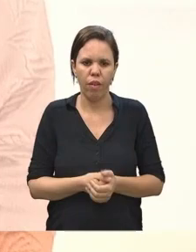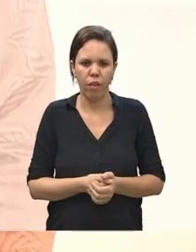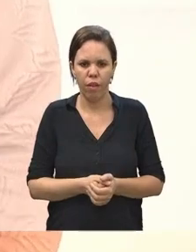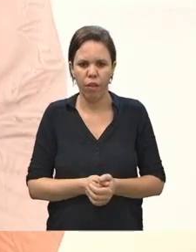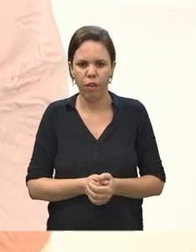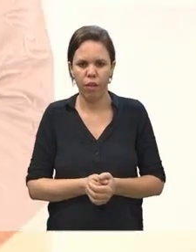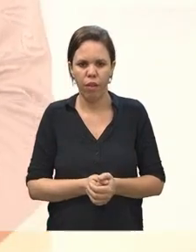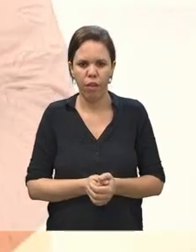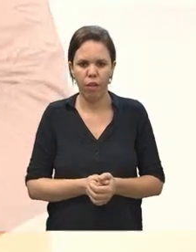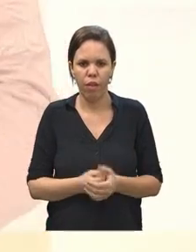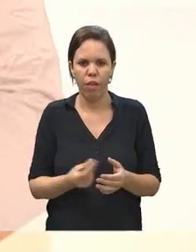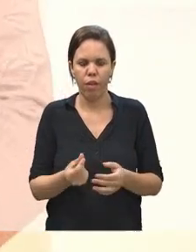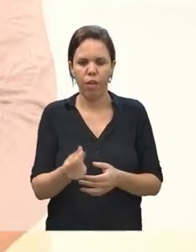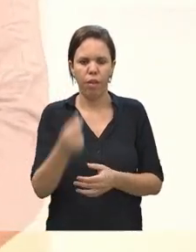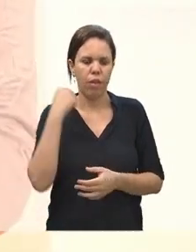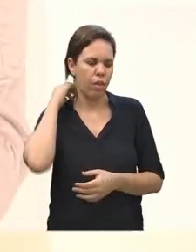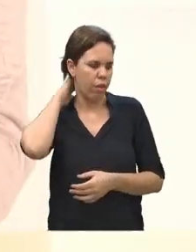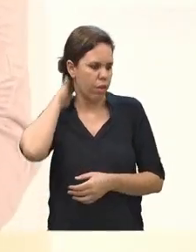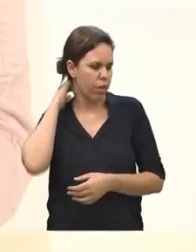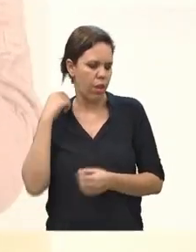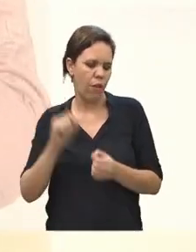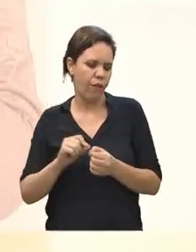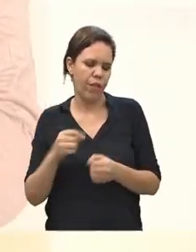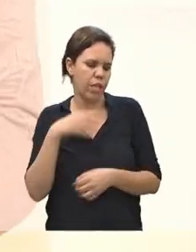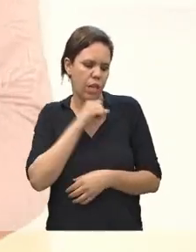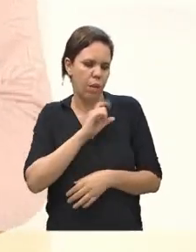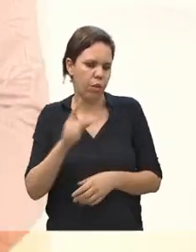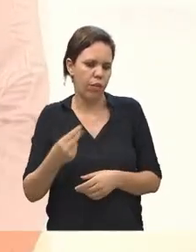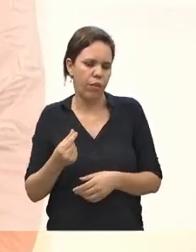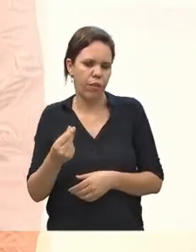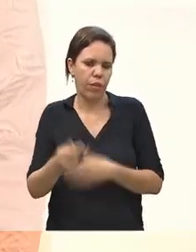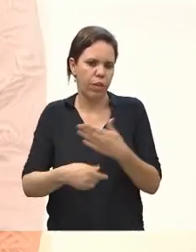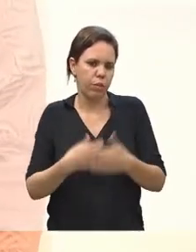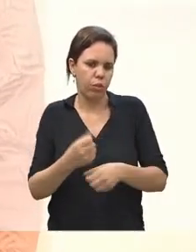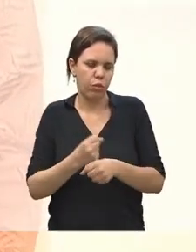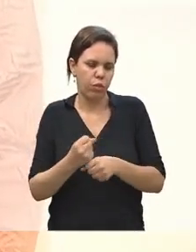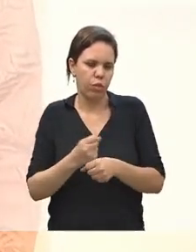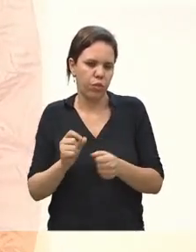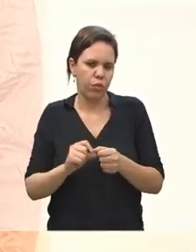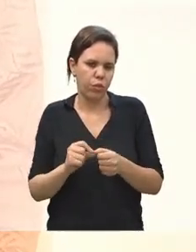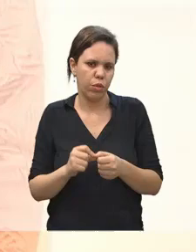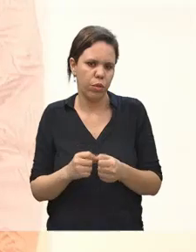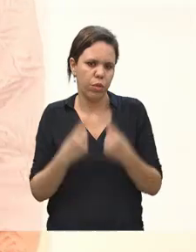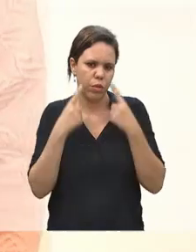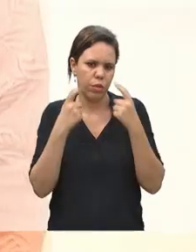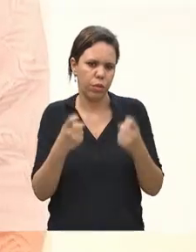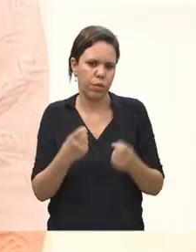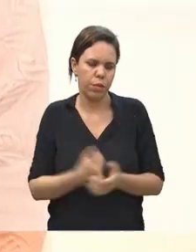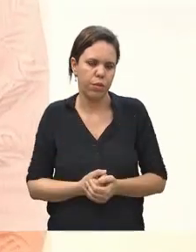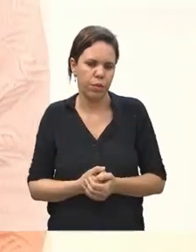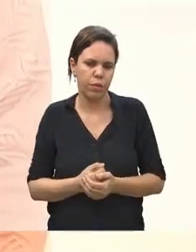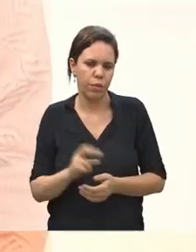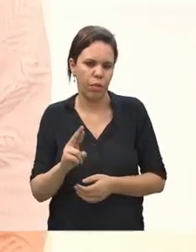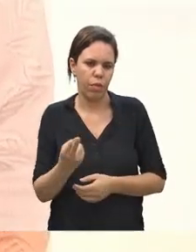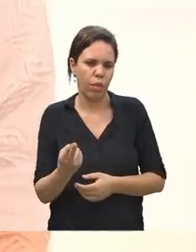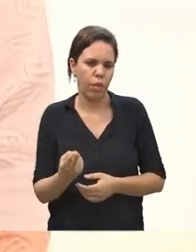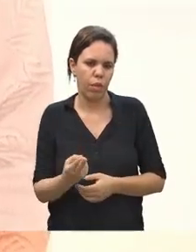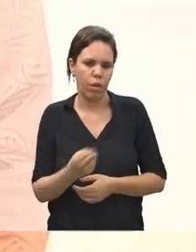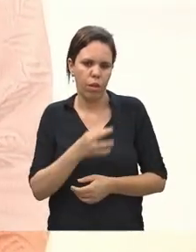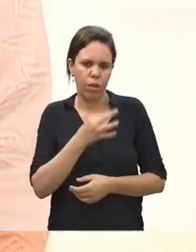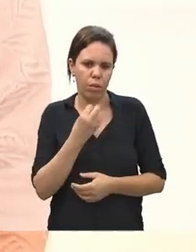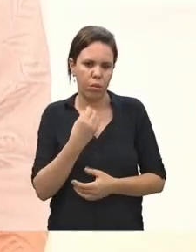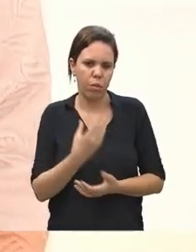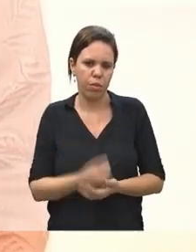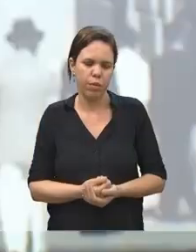trabalho assim, ao longo do tempo, não foi um trabalho que eu fiz de repente, mas foi um trabalho ao longo do tempo, e isso foi bastante interessante, o resultado